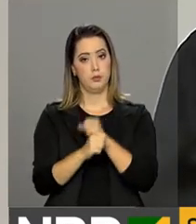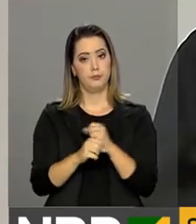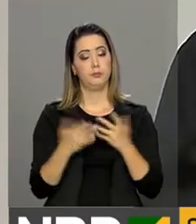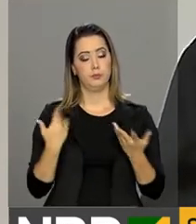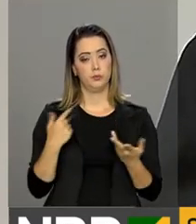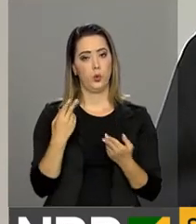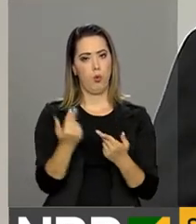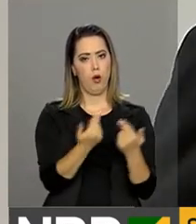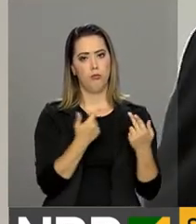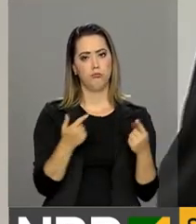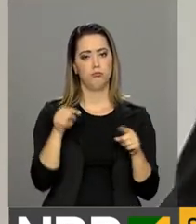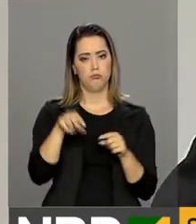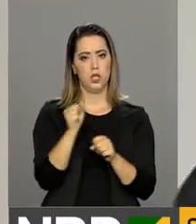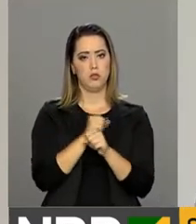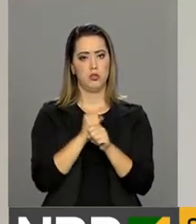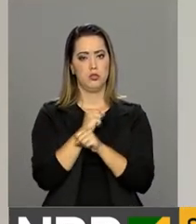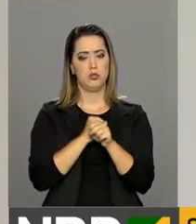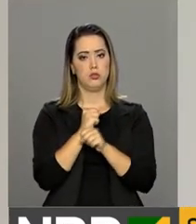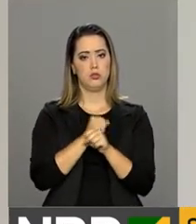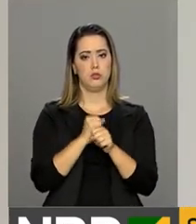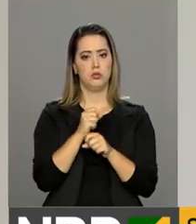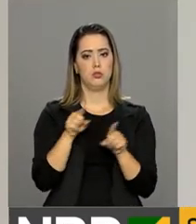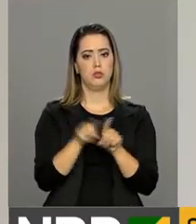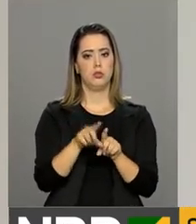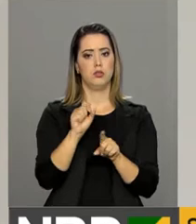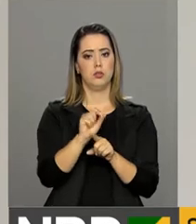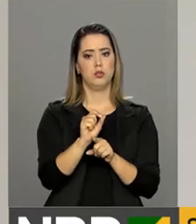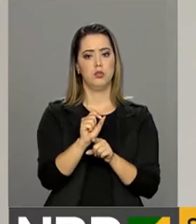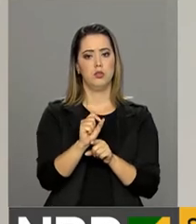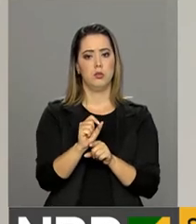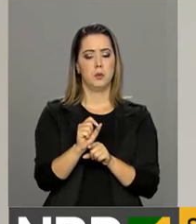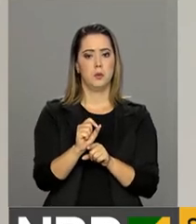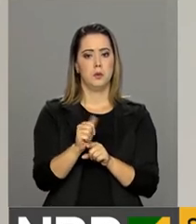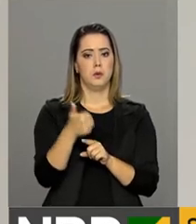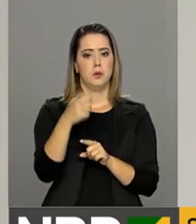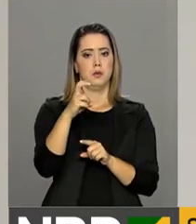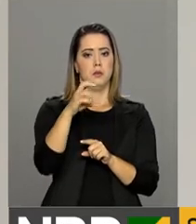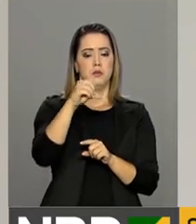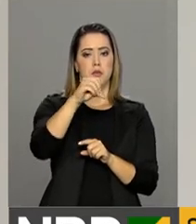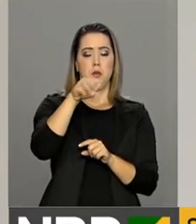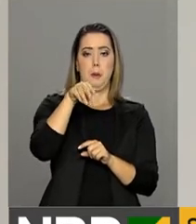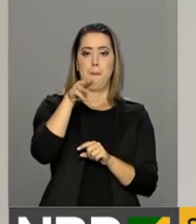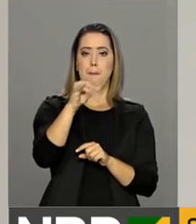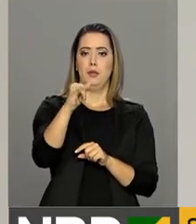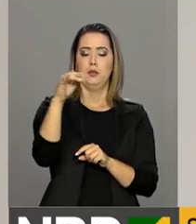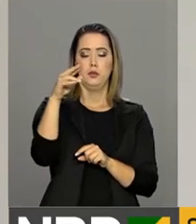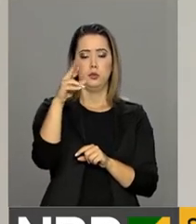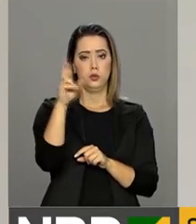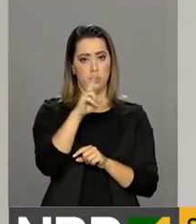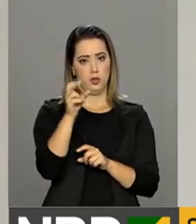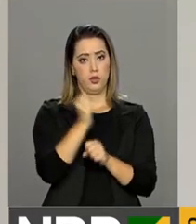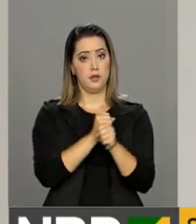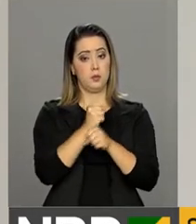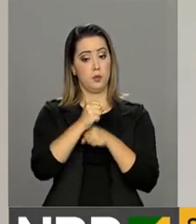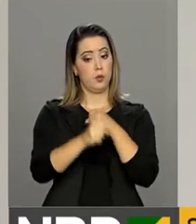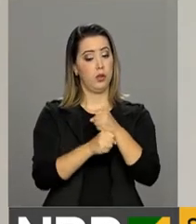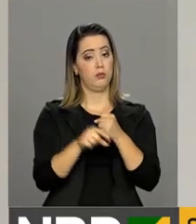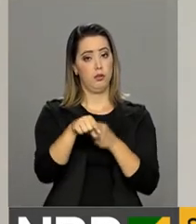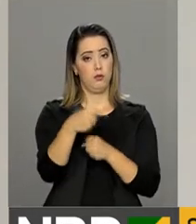159 bilhões para este ano e 159 bilhões também para o ano que vem mas não ficamos apenas na fixação